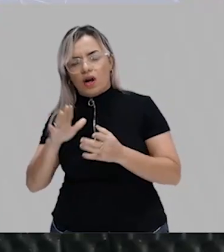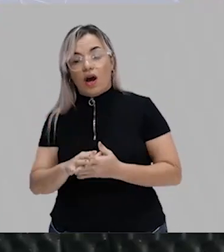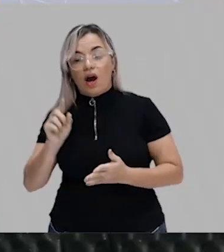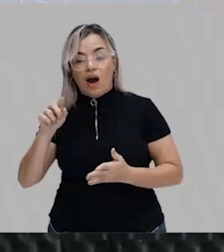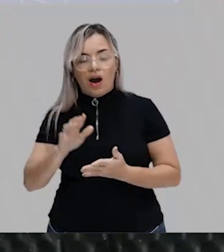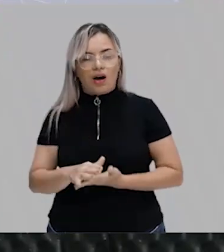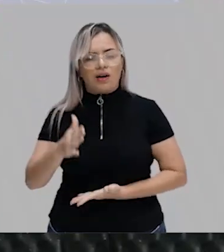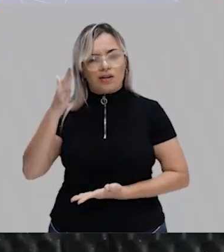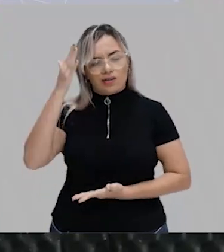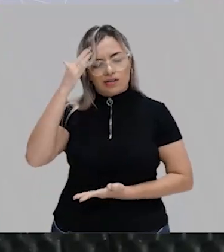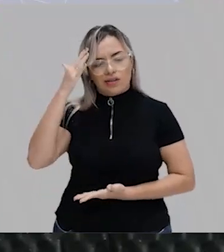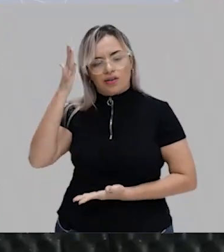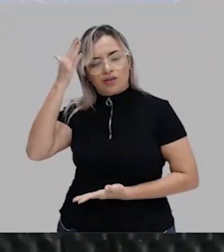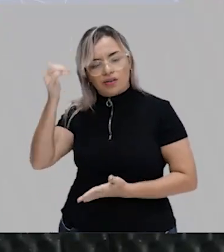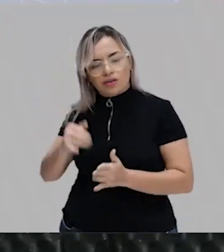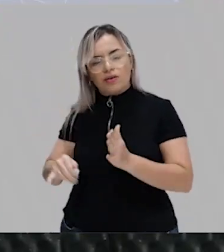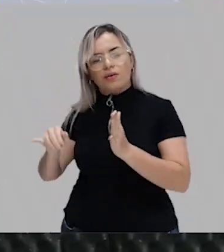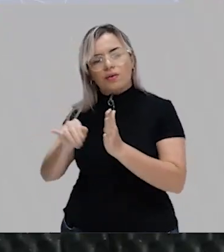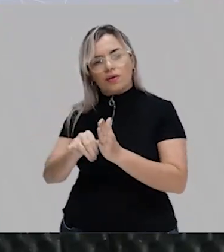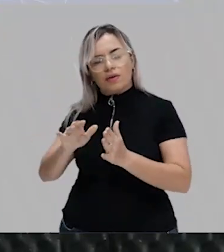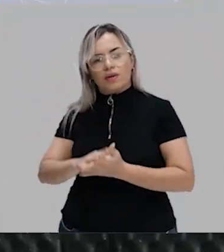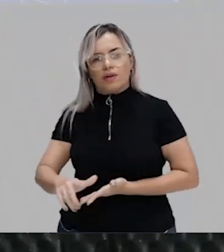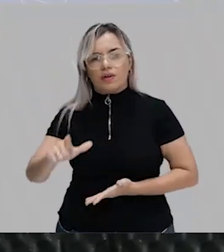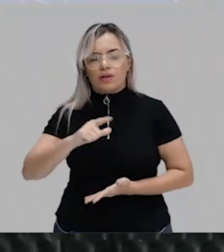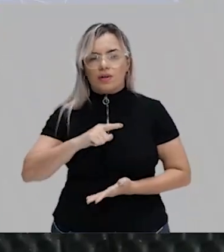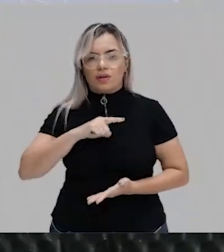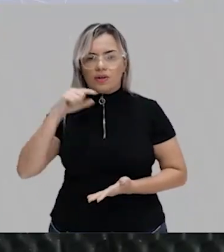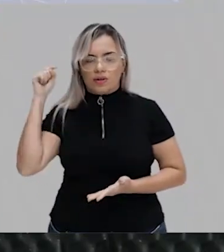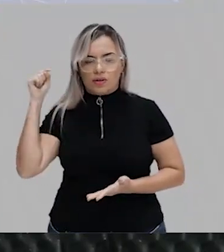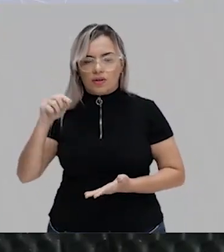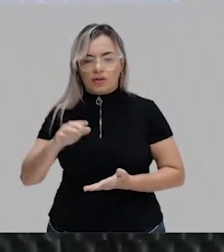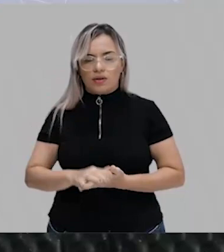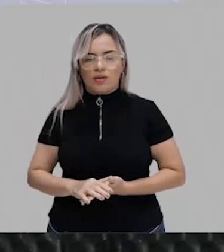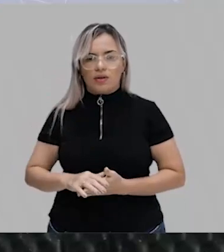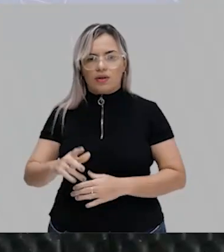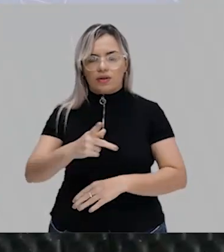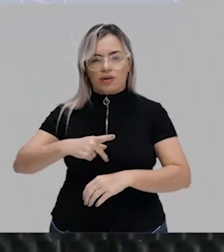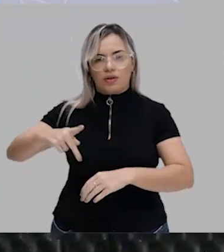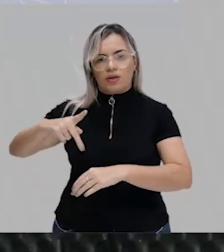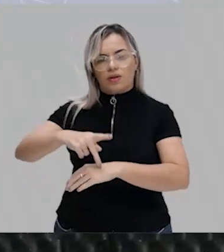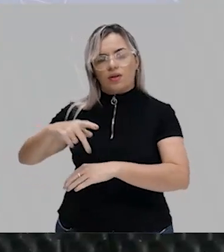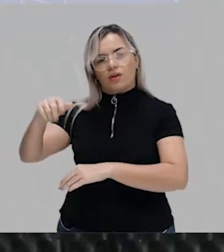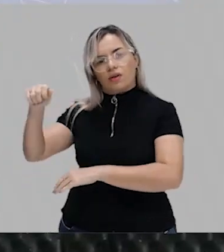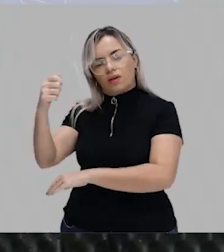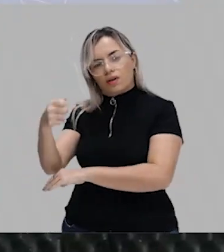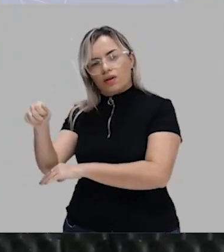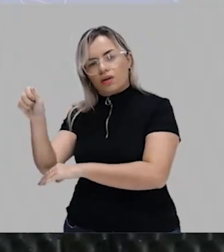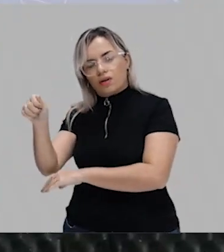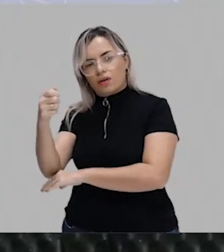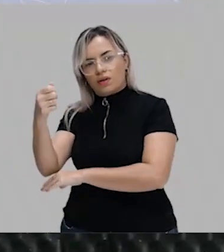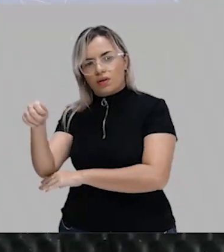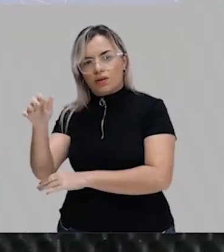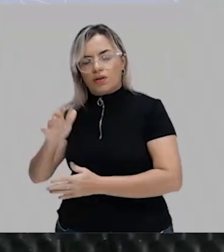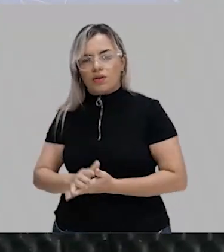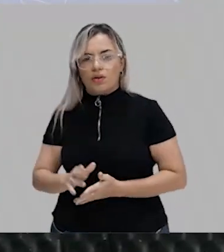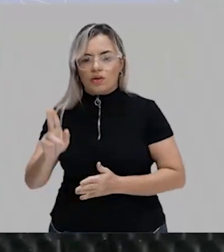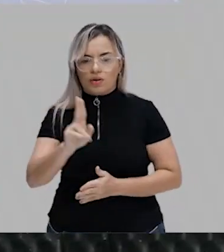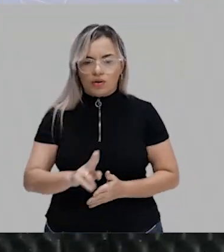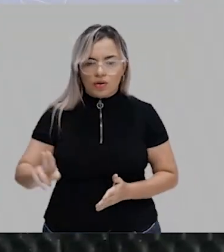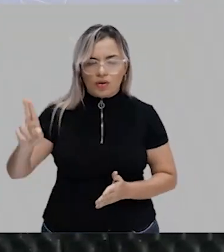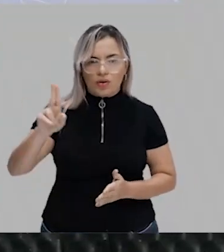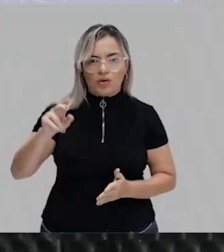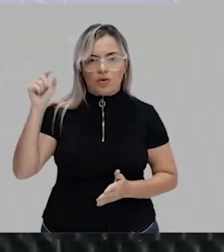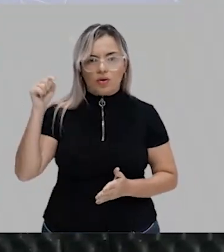que aquela é uma fala que pode ser, que deve ser provavelmente do país como a Argentina, que é onde predomina o uso do